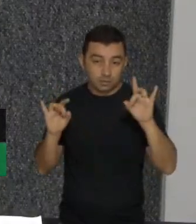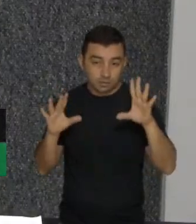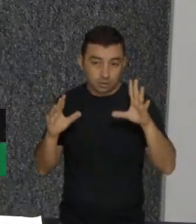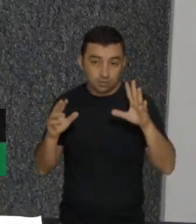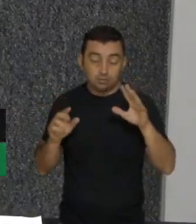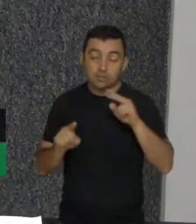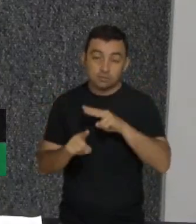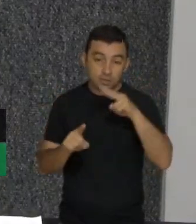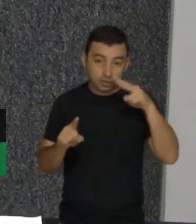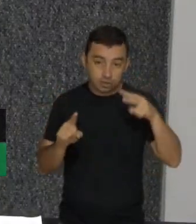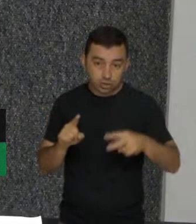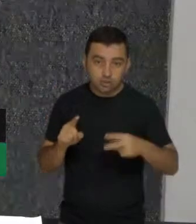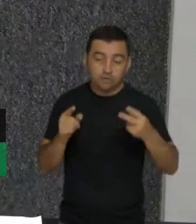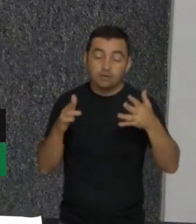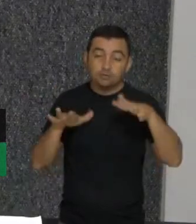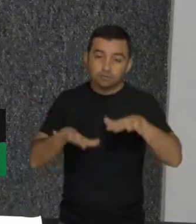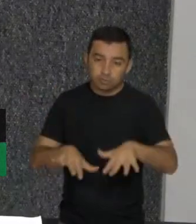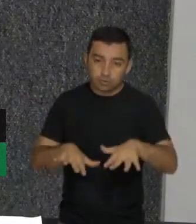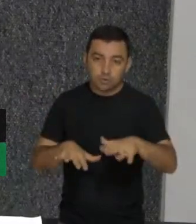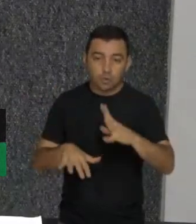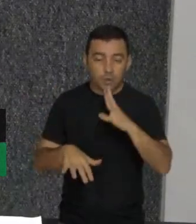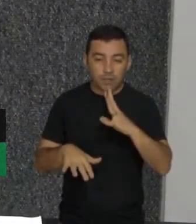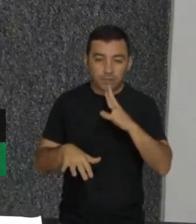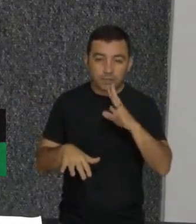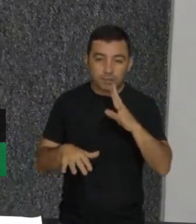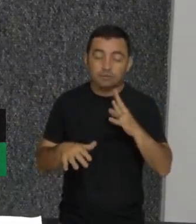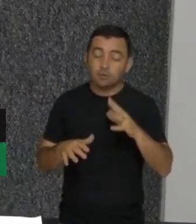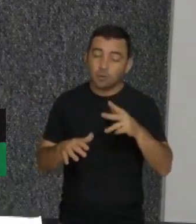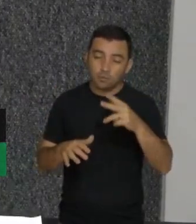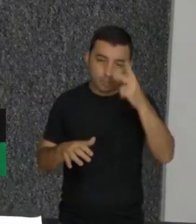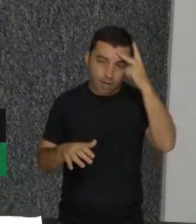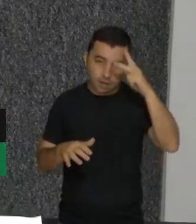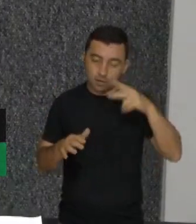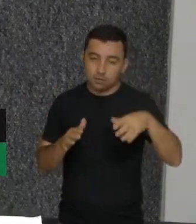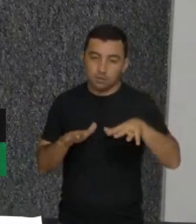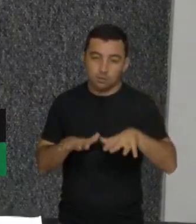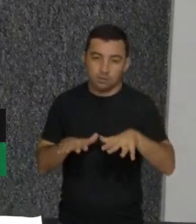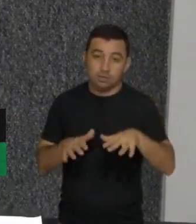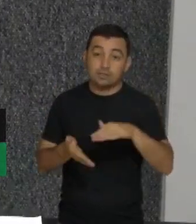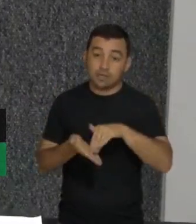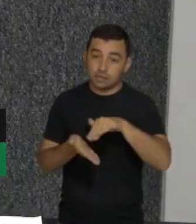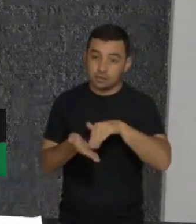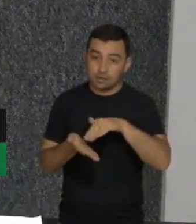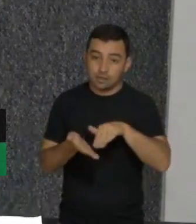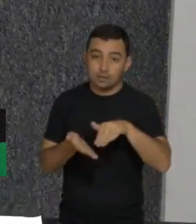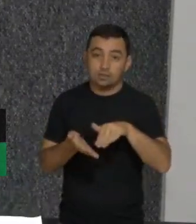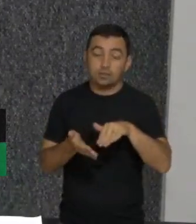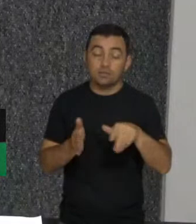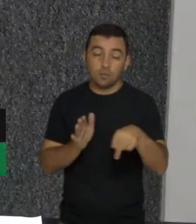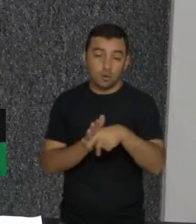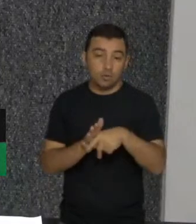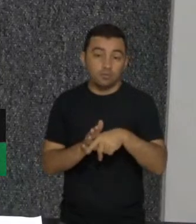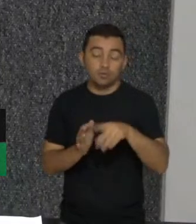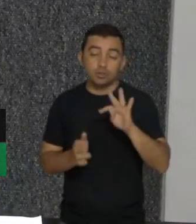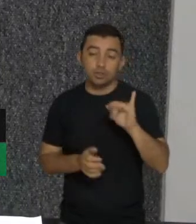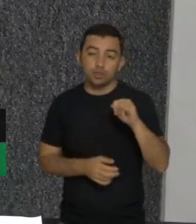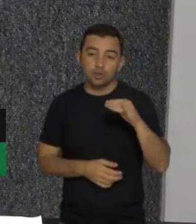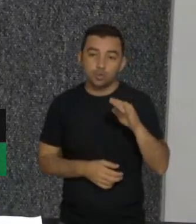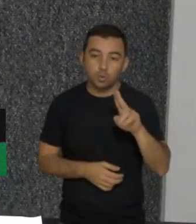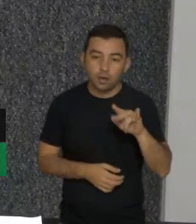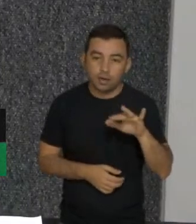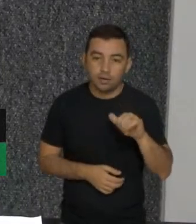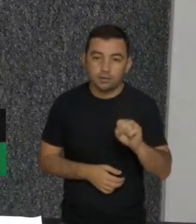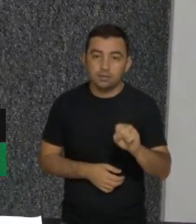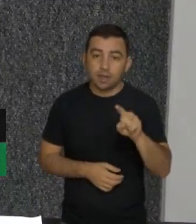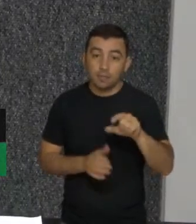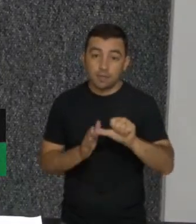conhecer para incluir promovido em parceria com a Secretaria Municipal de Educação de Tijucas a ser realizado no primeiro